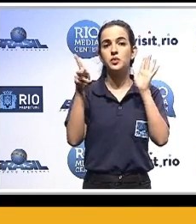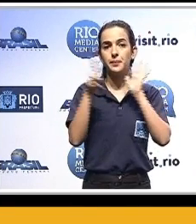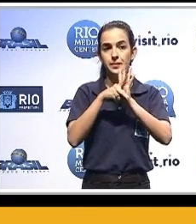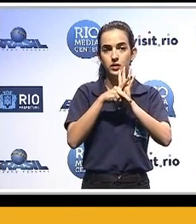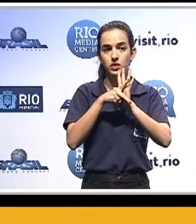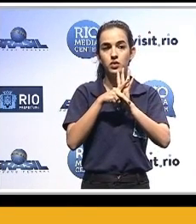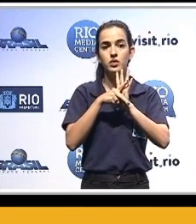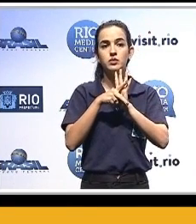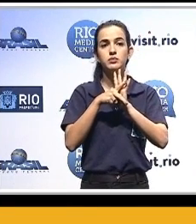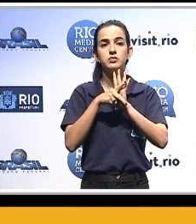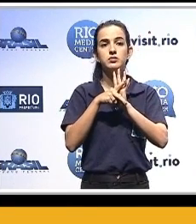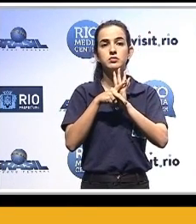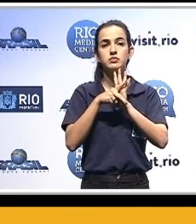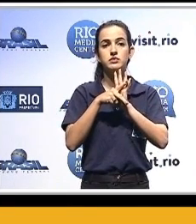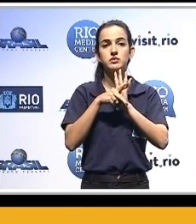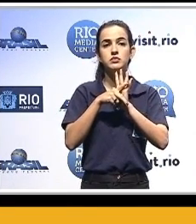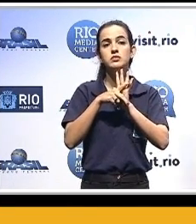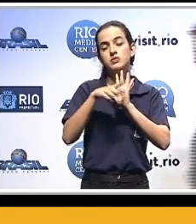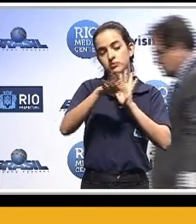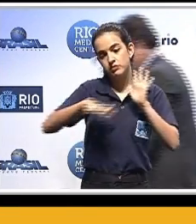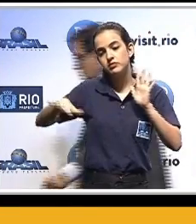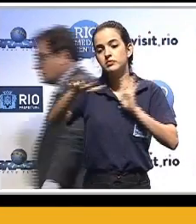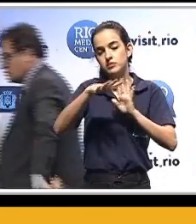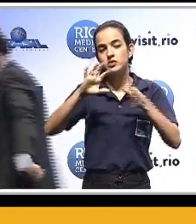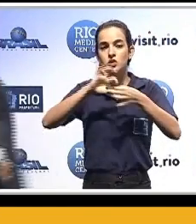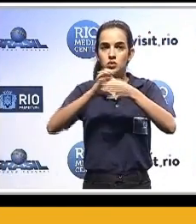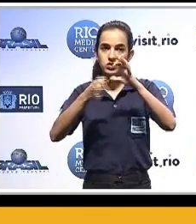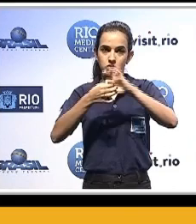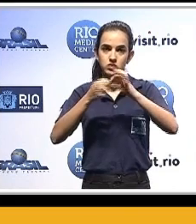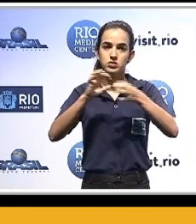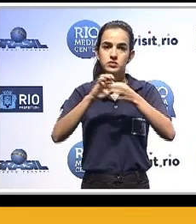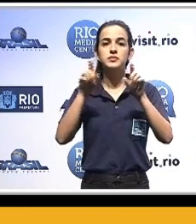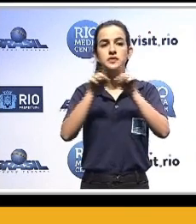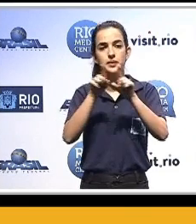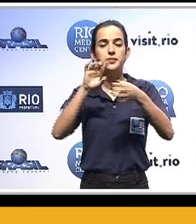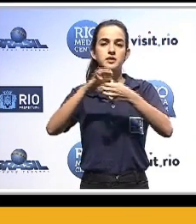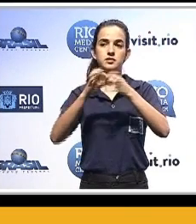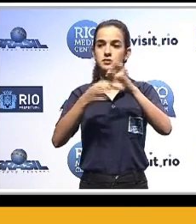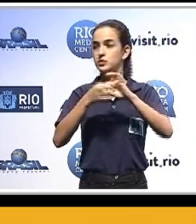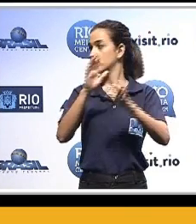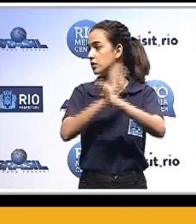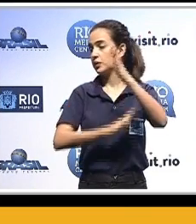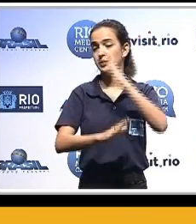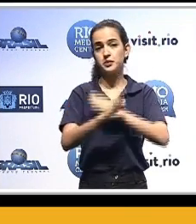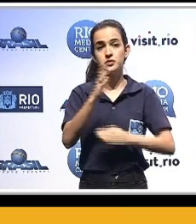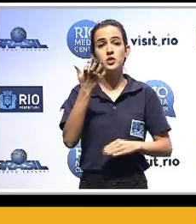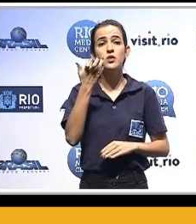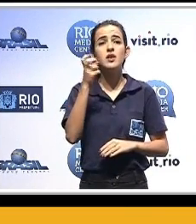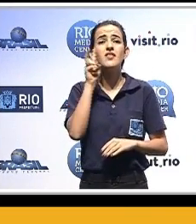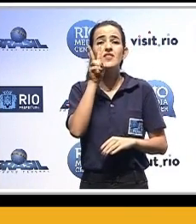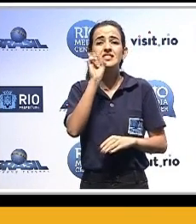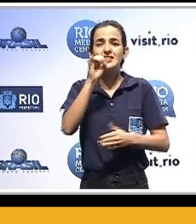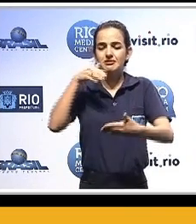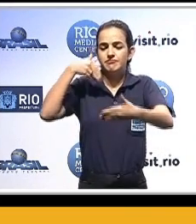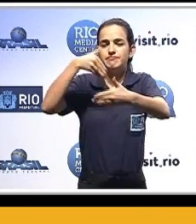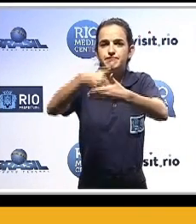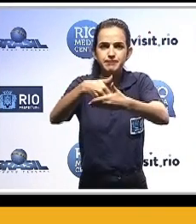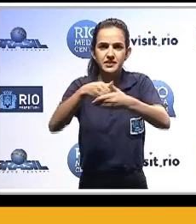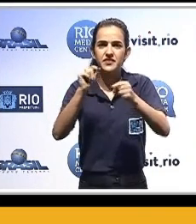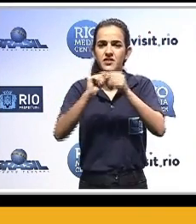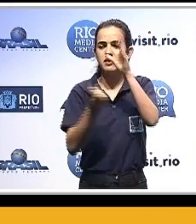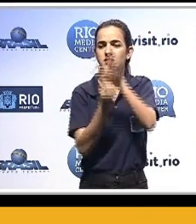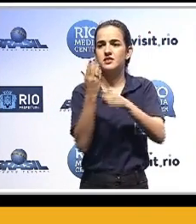especificamente, né, ou principalmente por causa dos Jogos Olímpicos e especialmente os Paralímpicos. Queria ver com vocês se não foi muito em cima, né, porque há